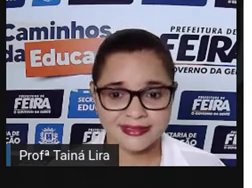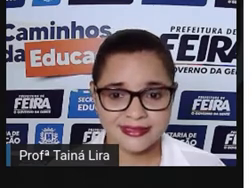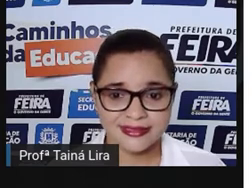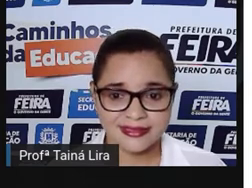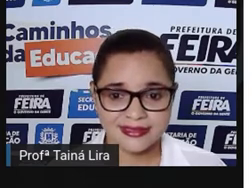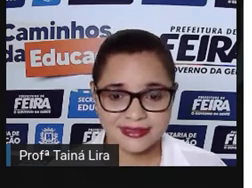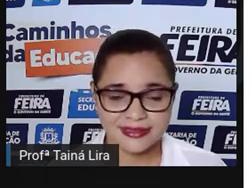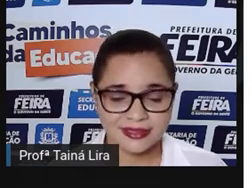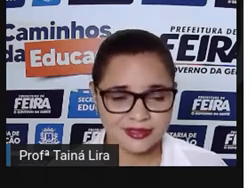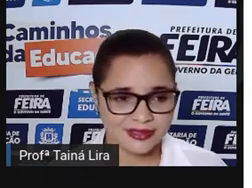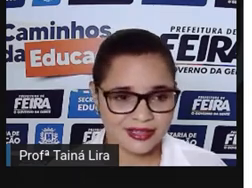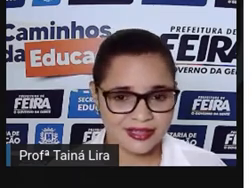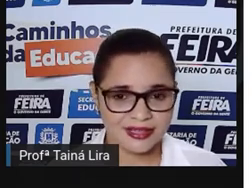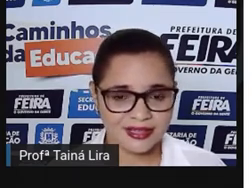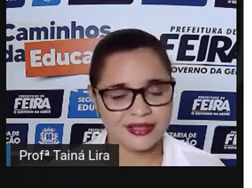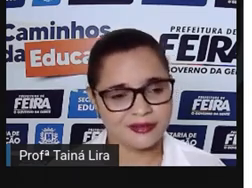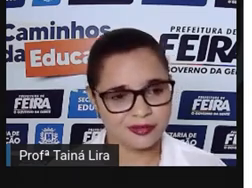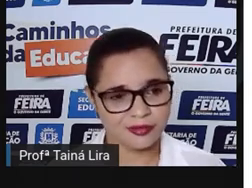carta,